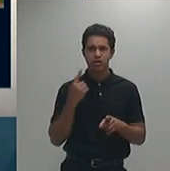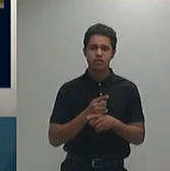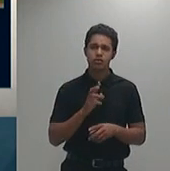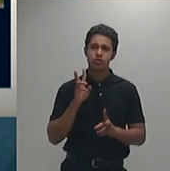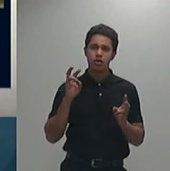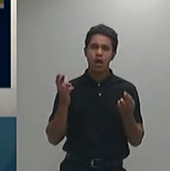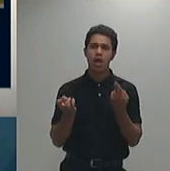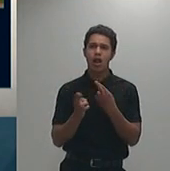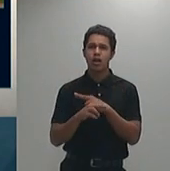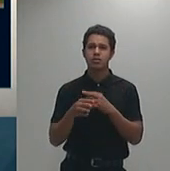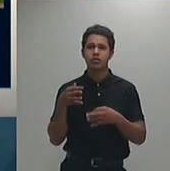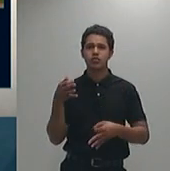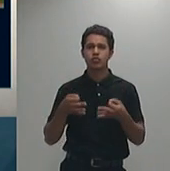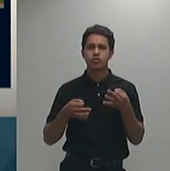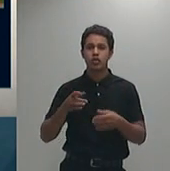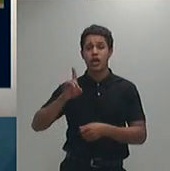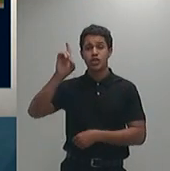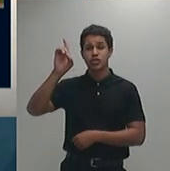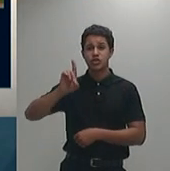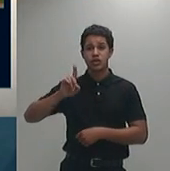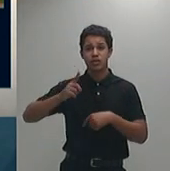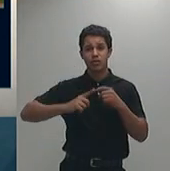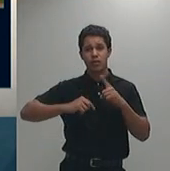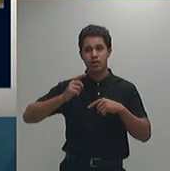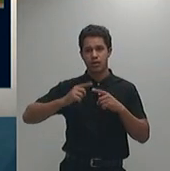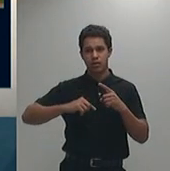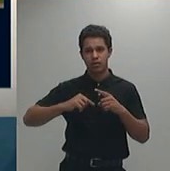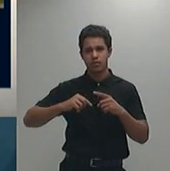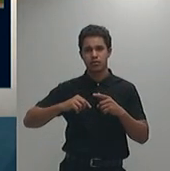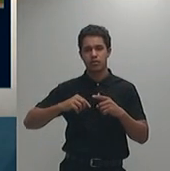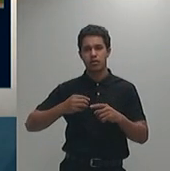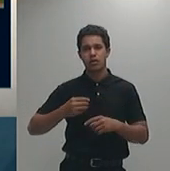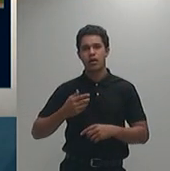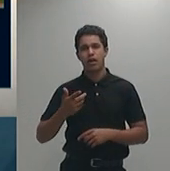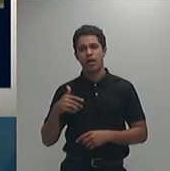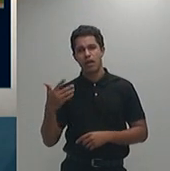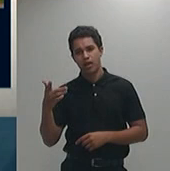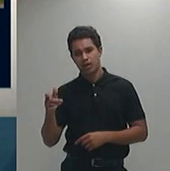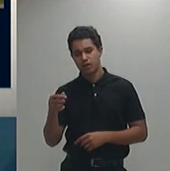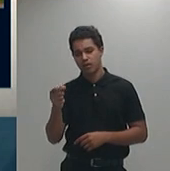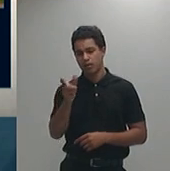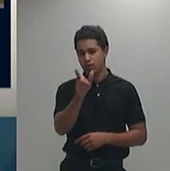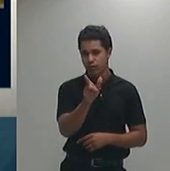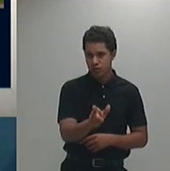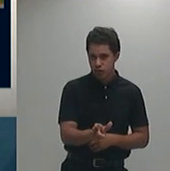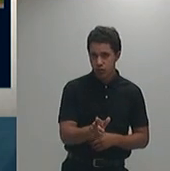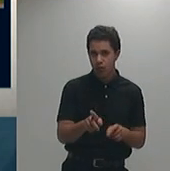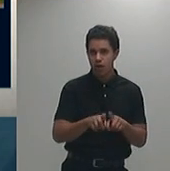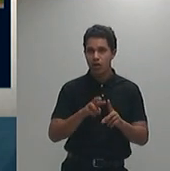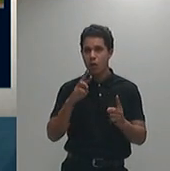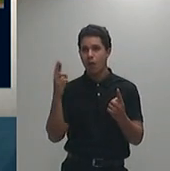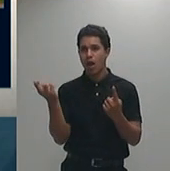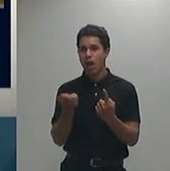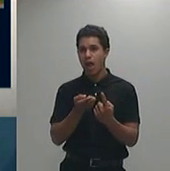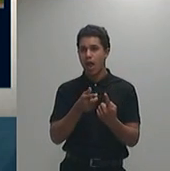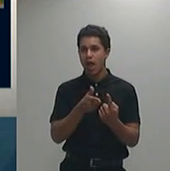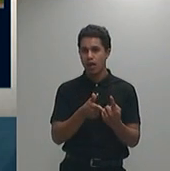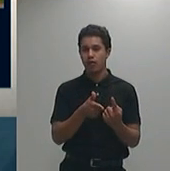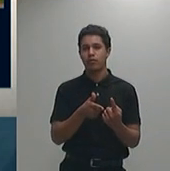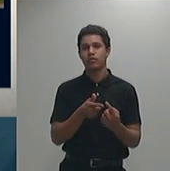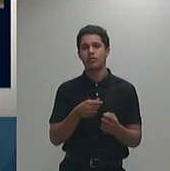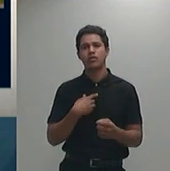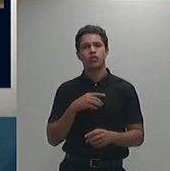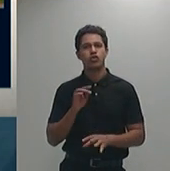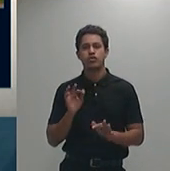jurídica de direito material a vida entre o autor e réu somente se